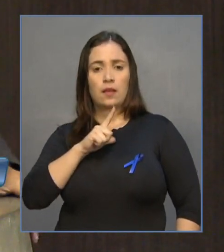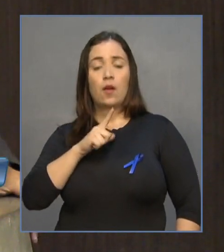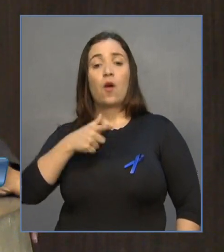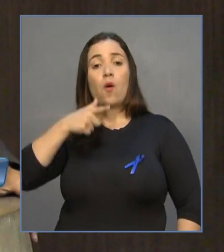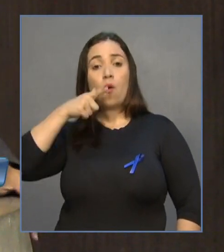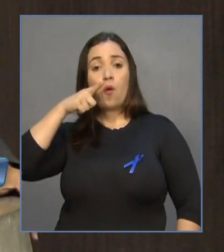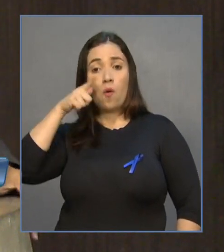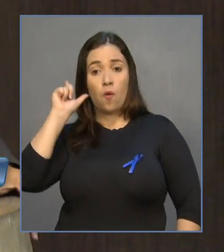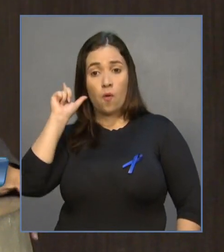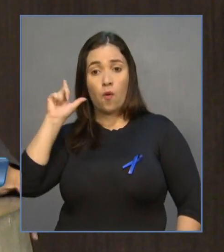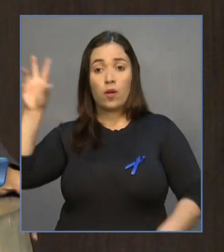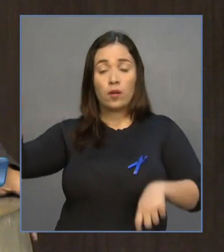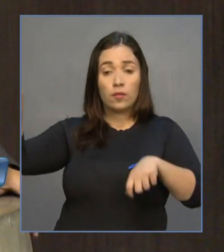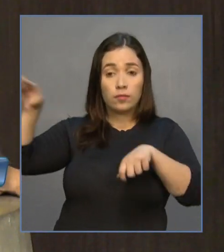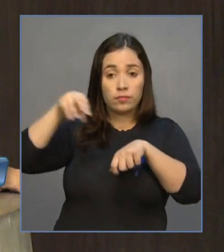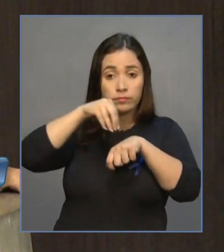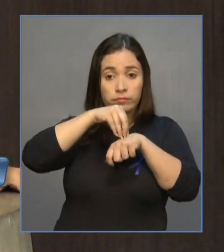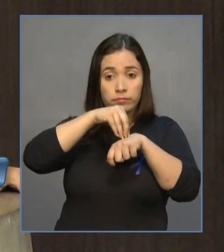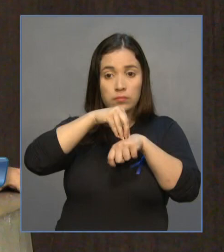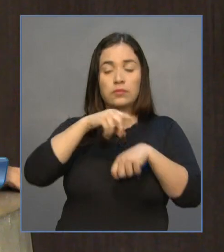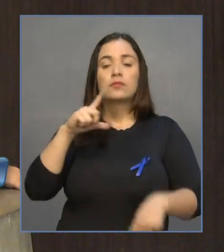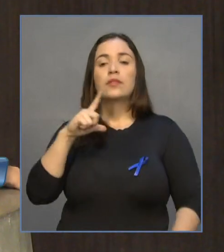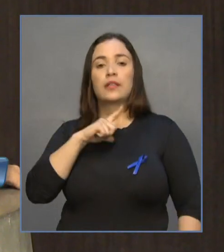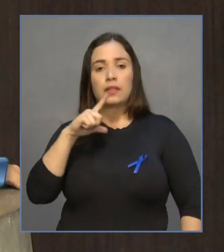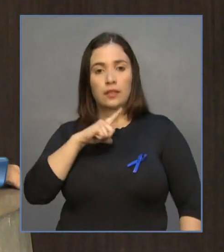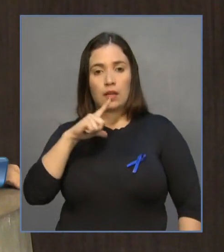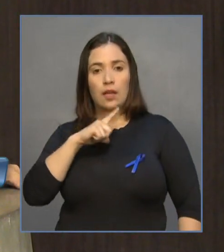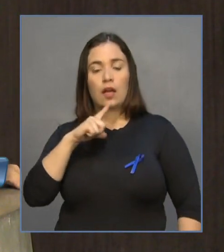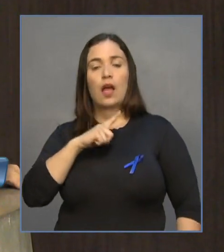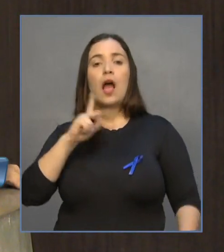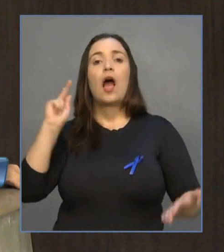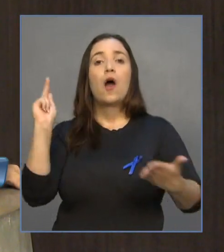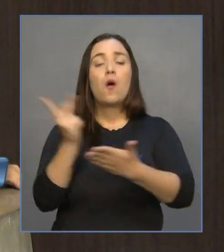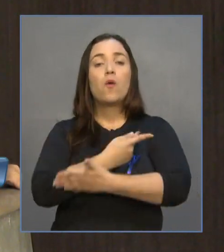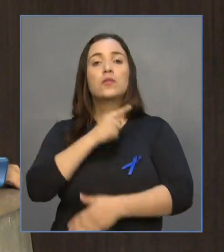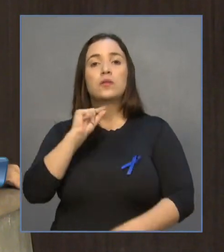chegaram notícias de disparos logo após